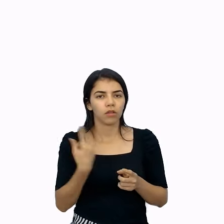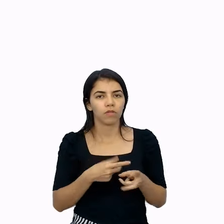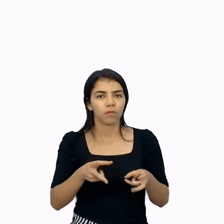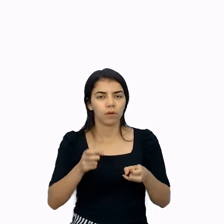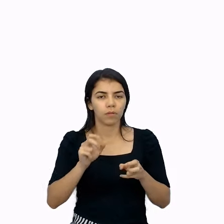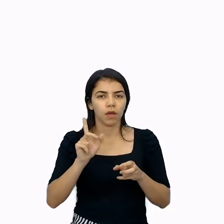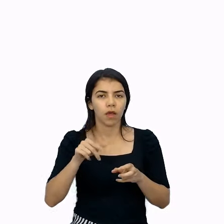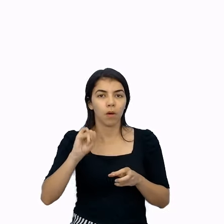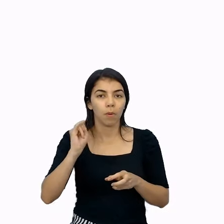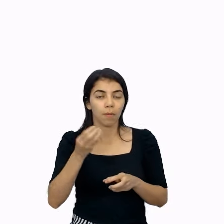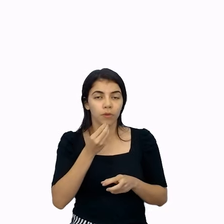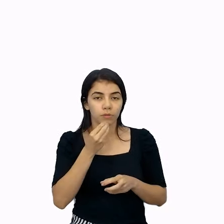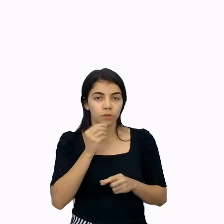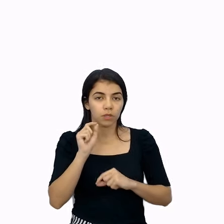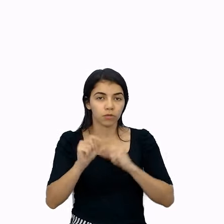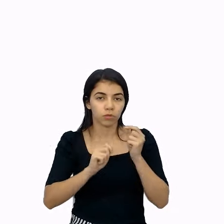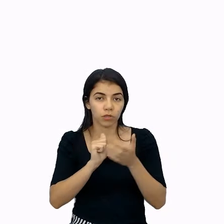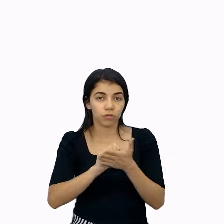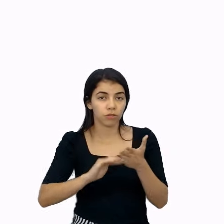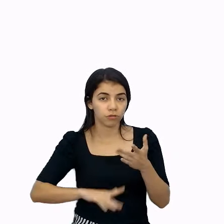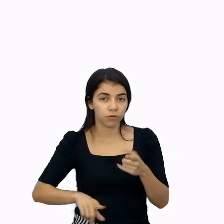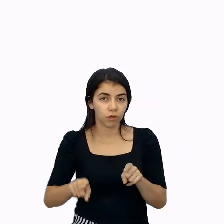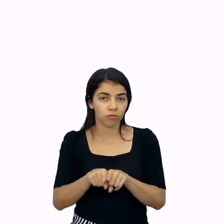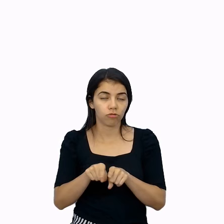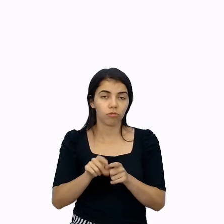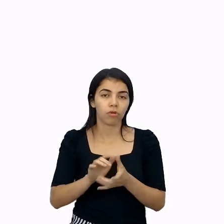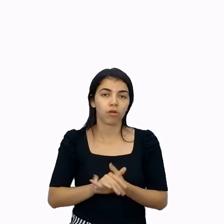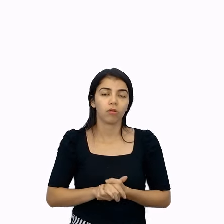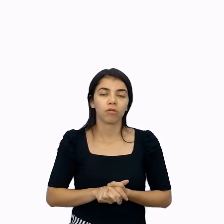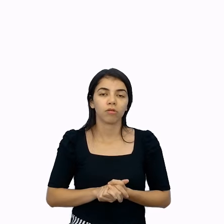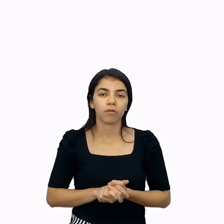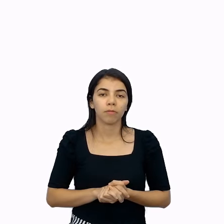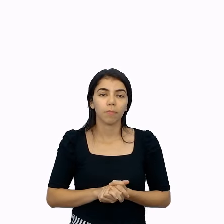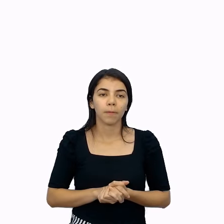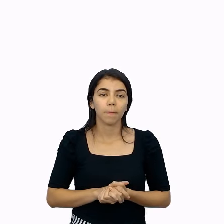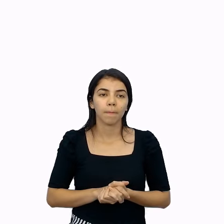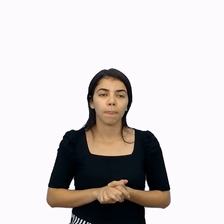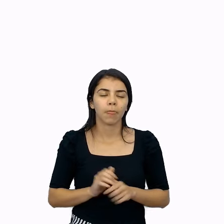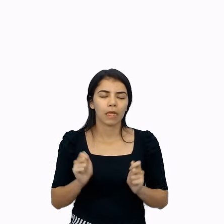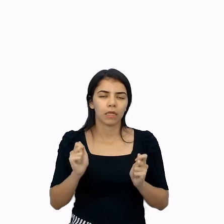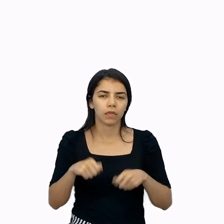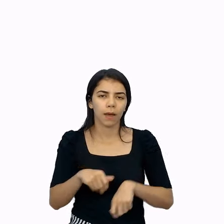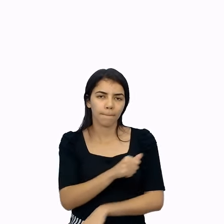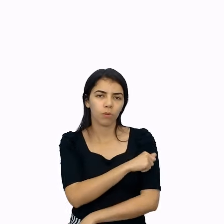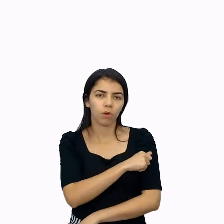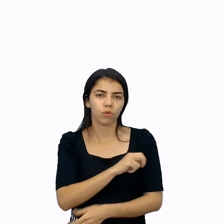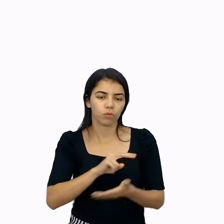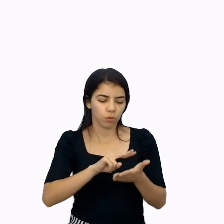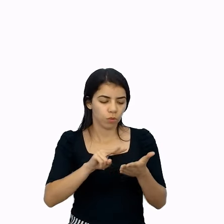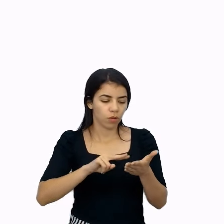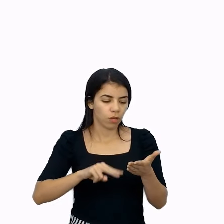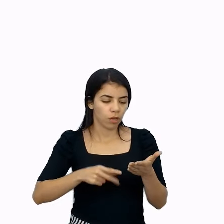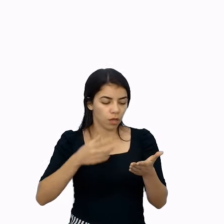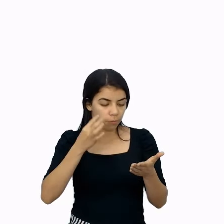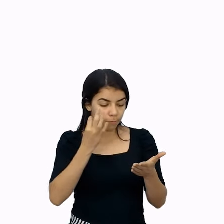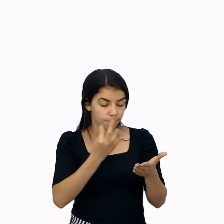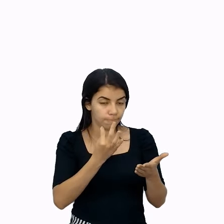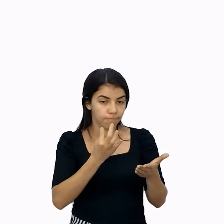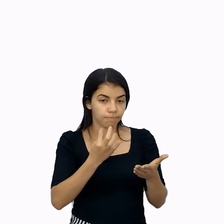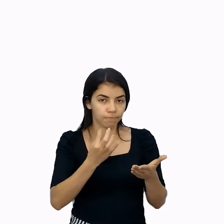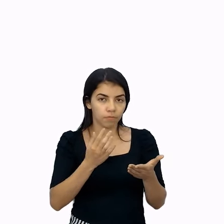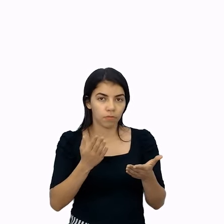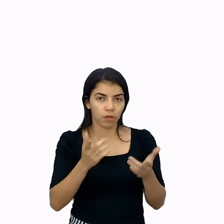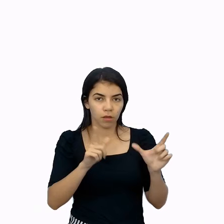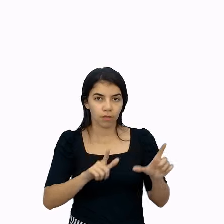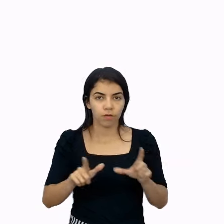uma possibilidade, né, de uma atividade que vai aí também permitir que o estudante leia com maior atenção. É a tela a